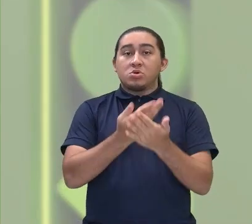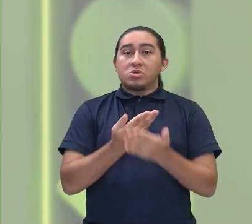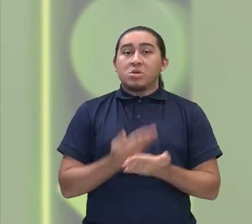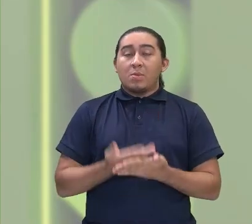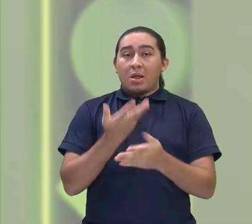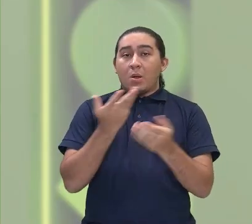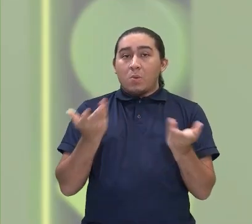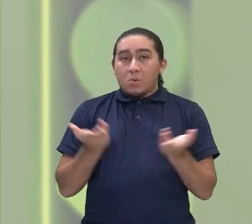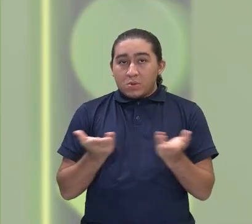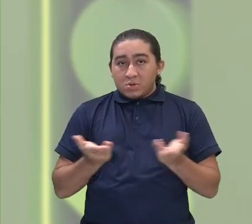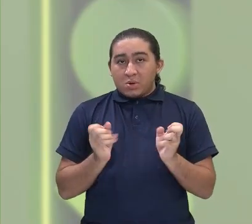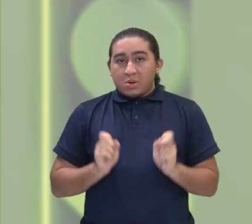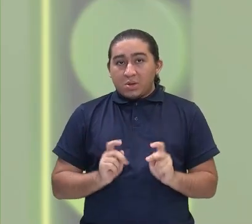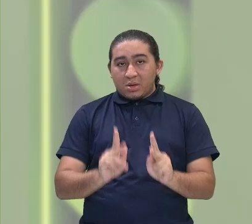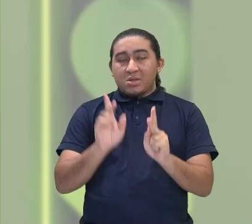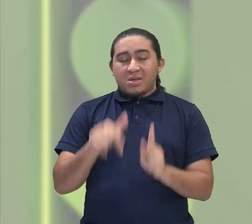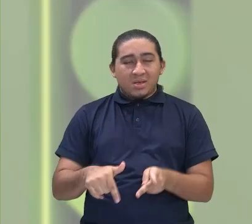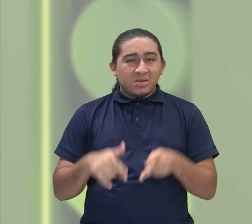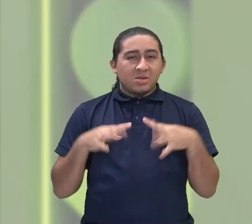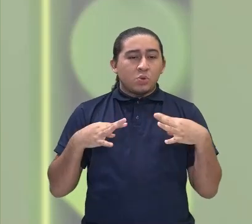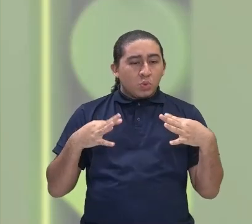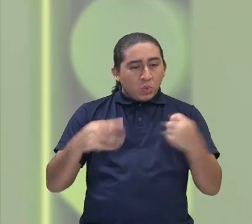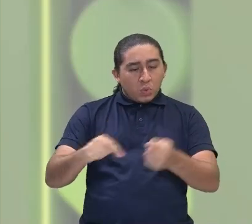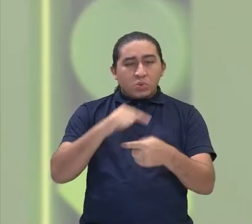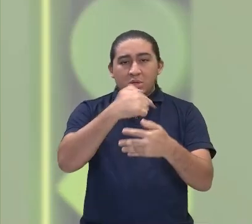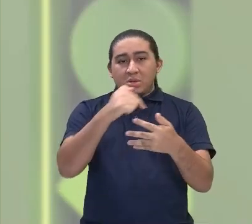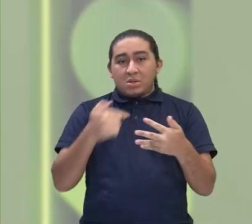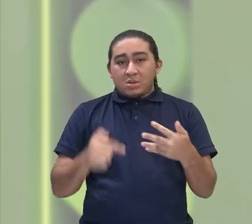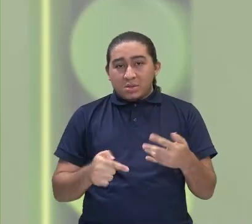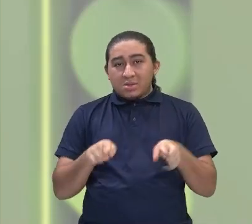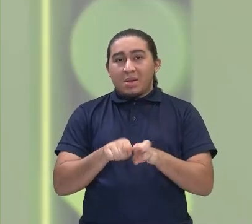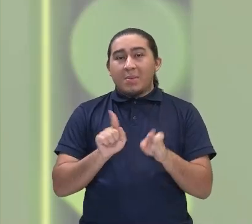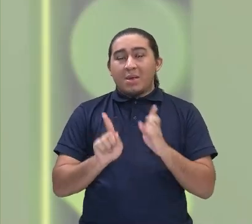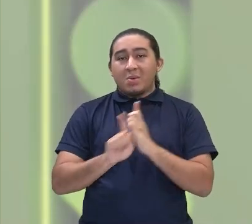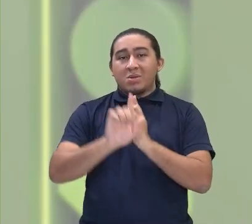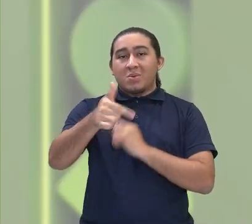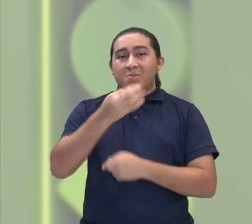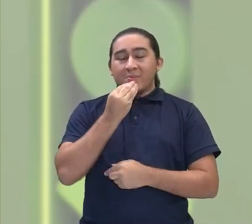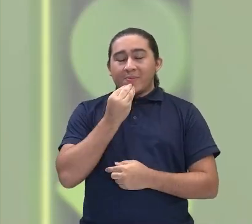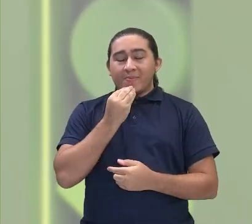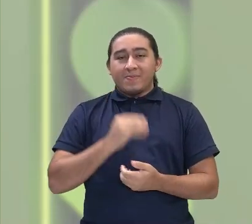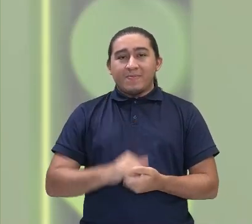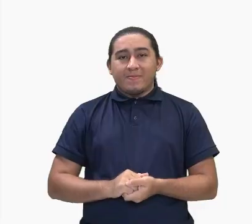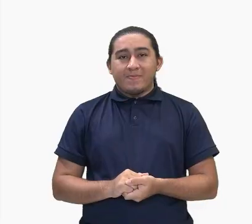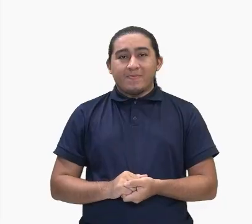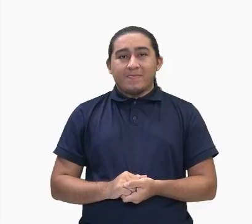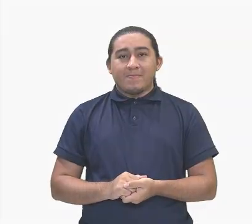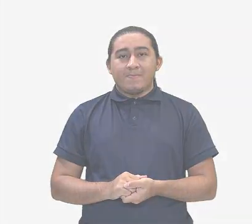nossa aula, né? Tecido epitelial, tecido conjuntivo, e a gente se vê na próxima aula.